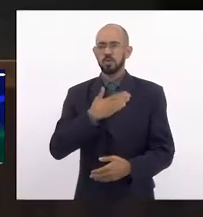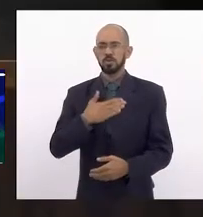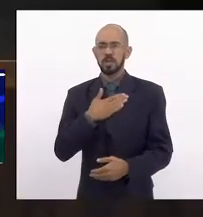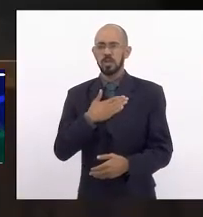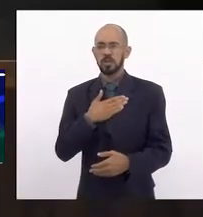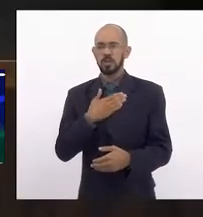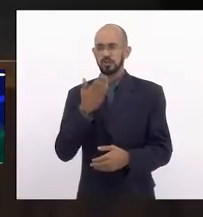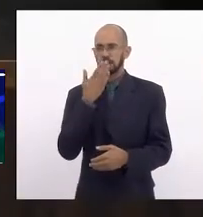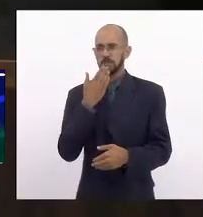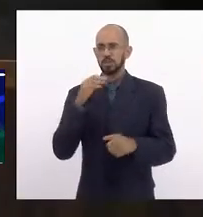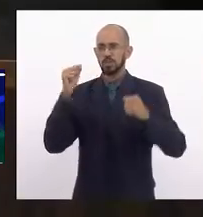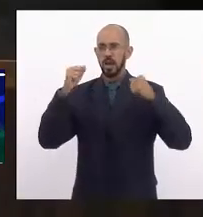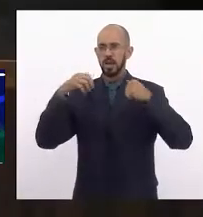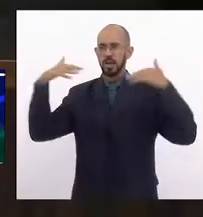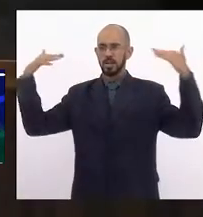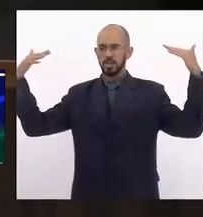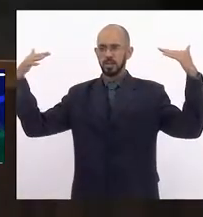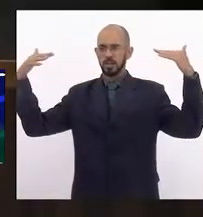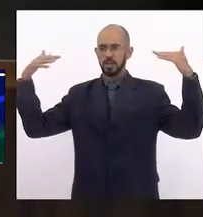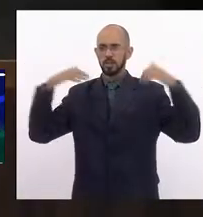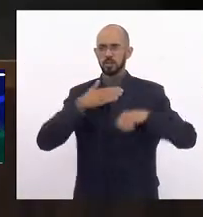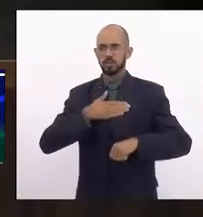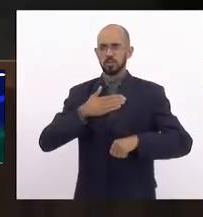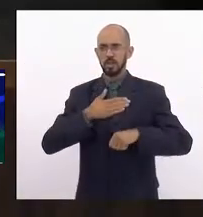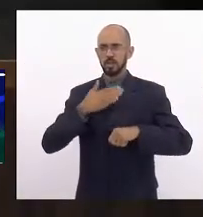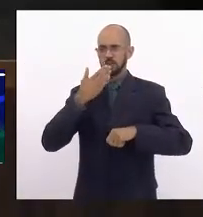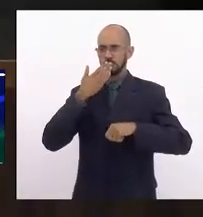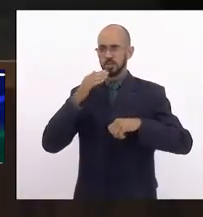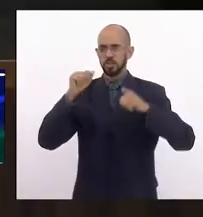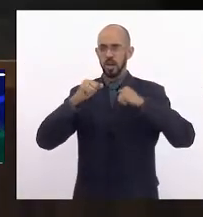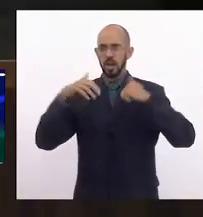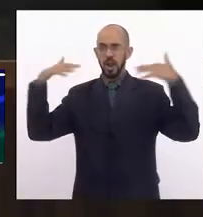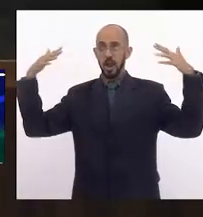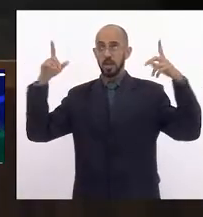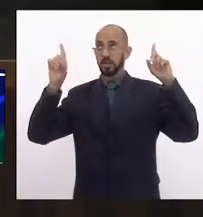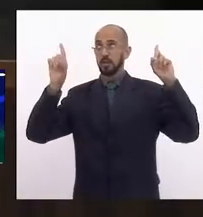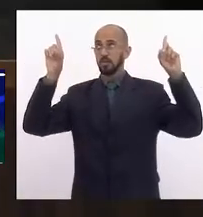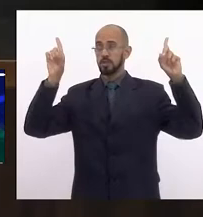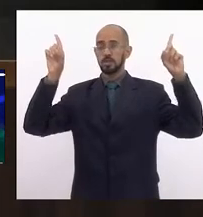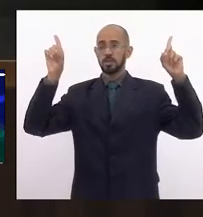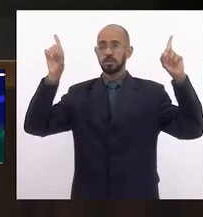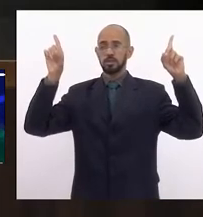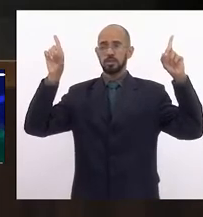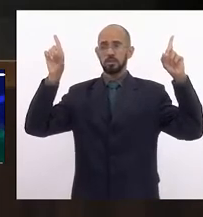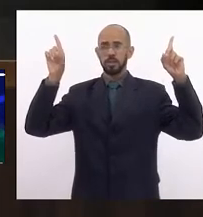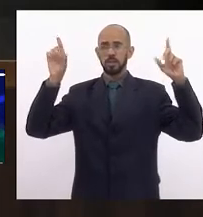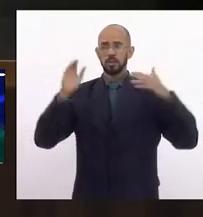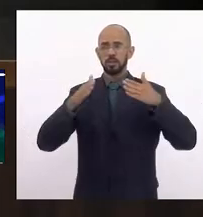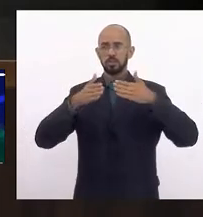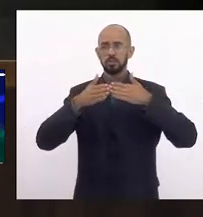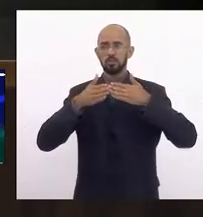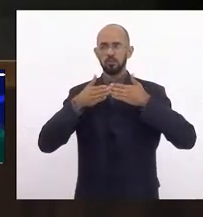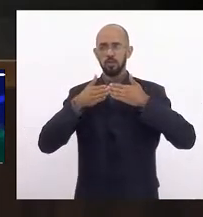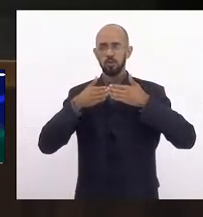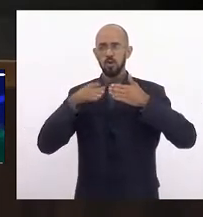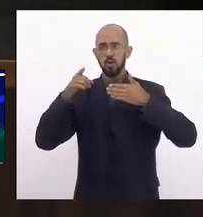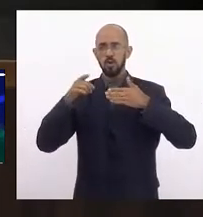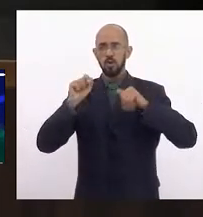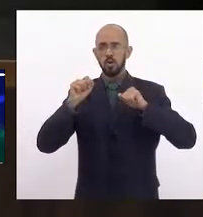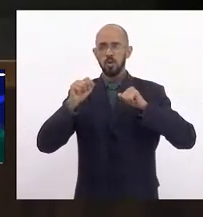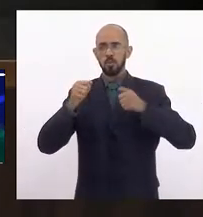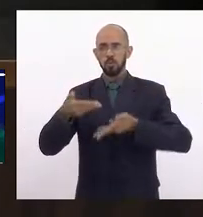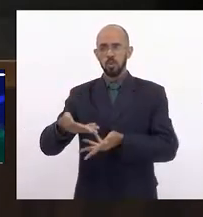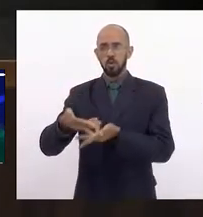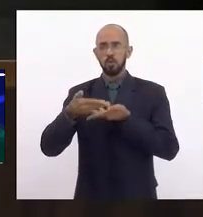um pedido a galeria Olá eu gostaria de fazer um pedido a galeria de convidados que vieram